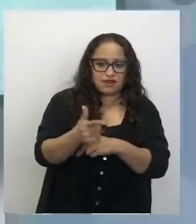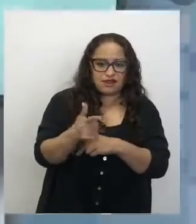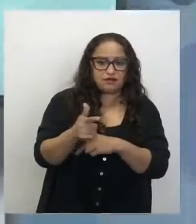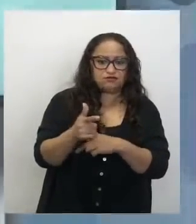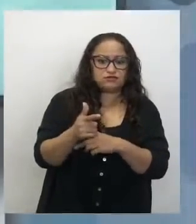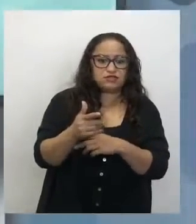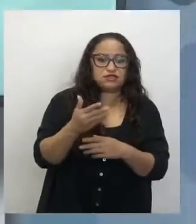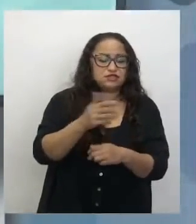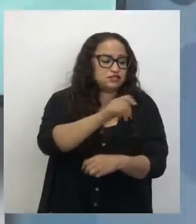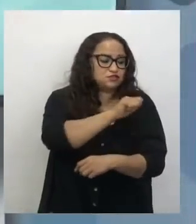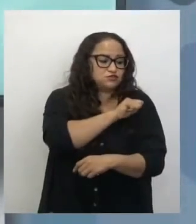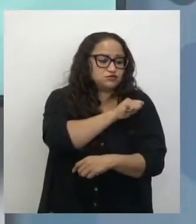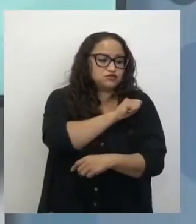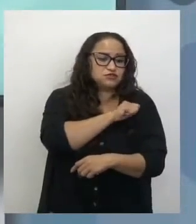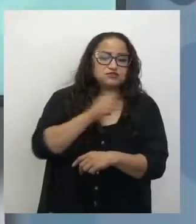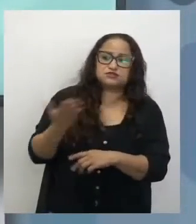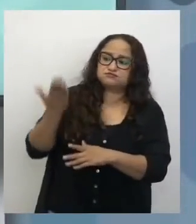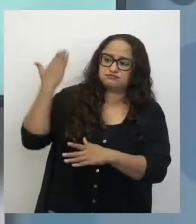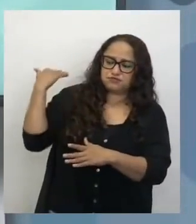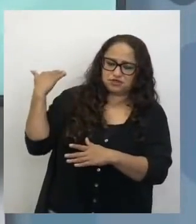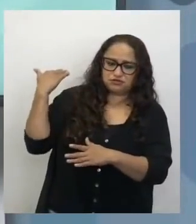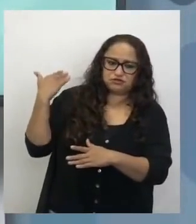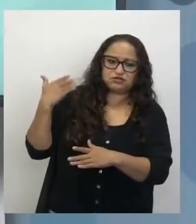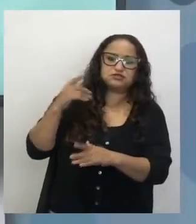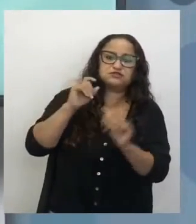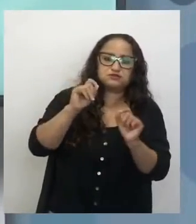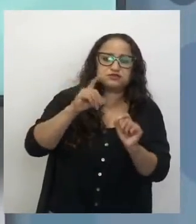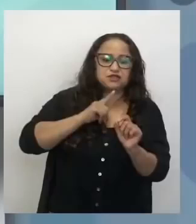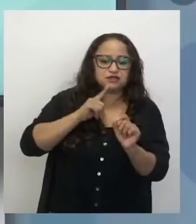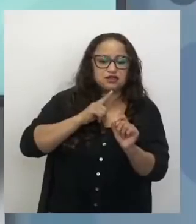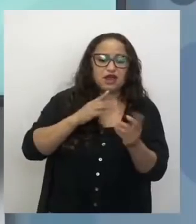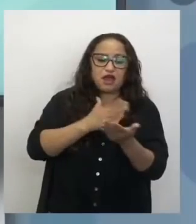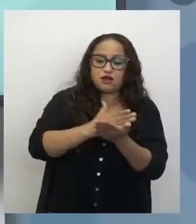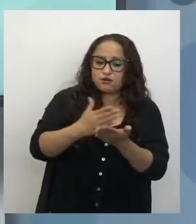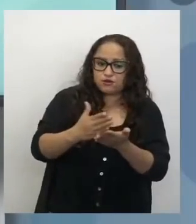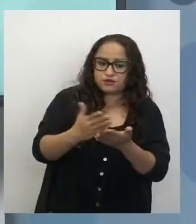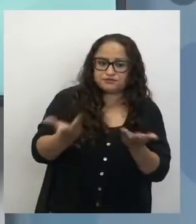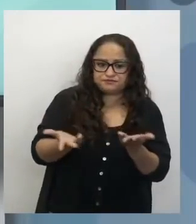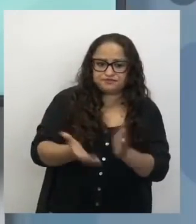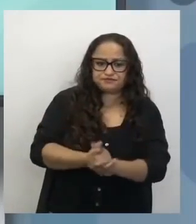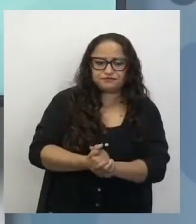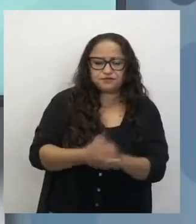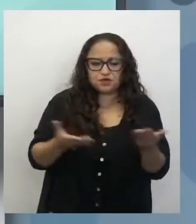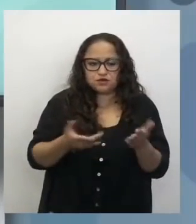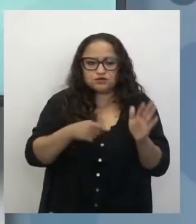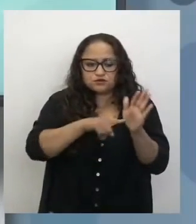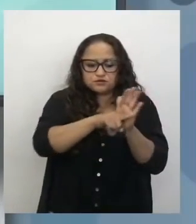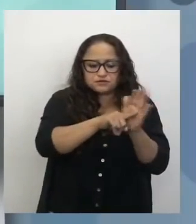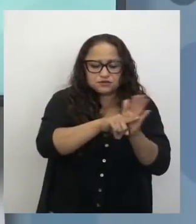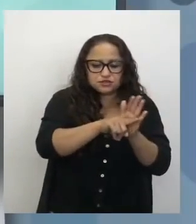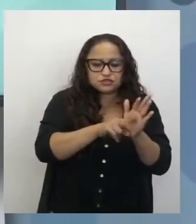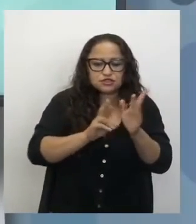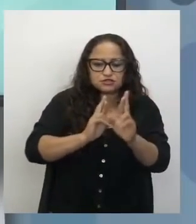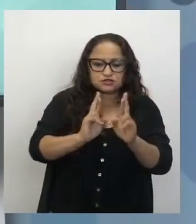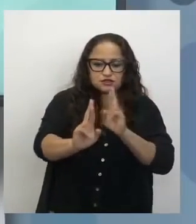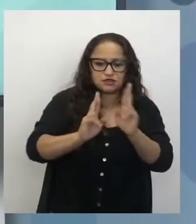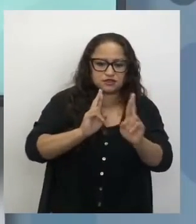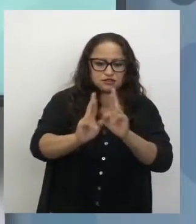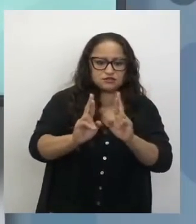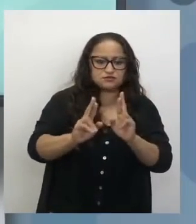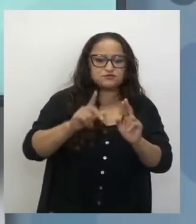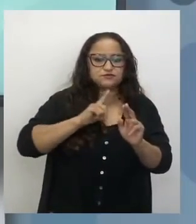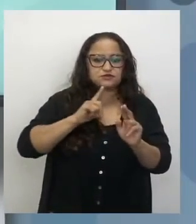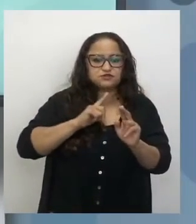nas séries anteriores, aparece aqui pela primeira vez dessa maneira, tá certo? Então a gente vai investigar então essas relações entre o